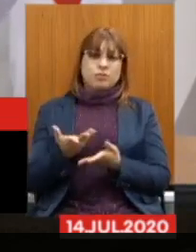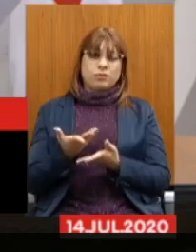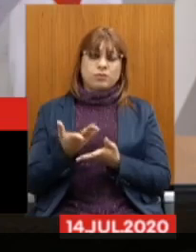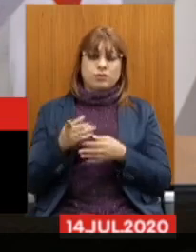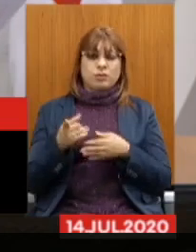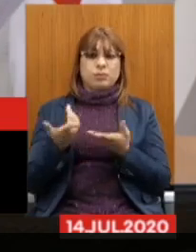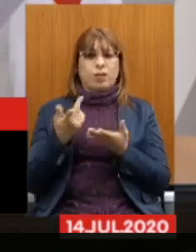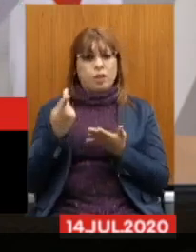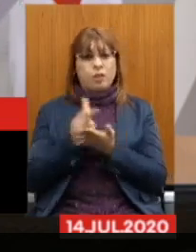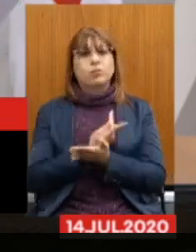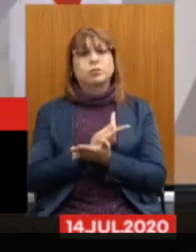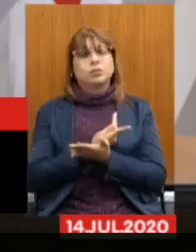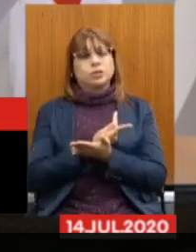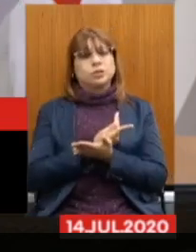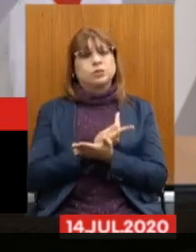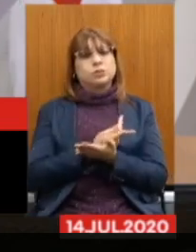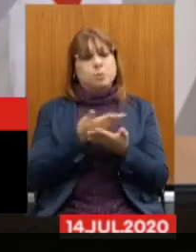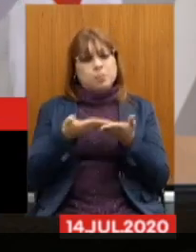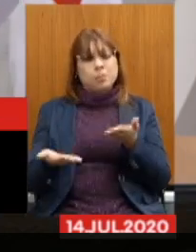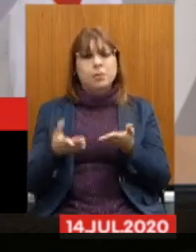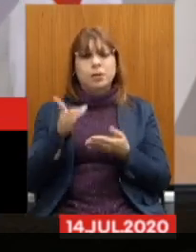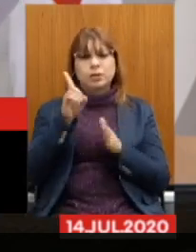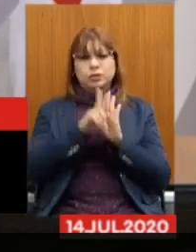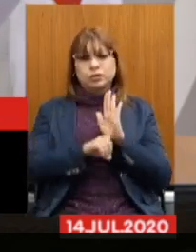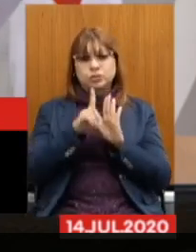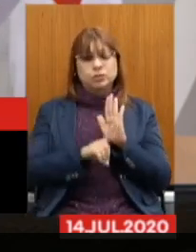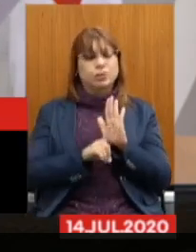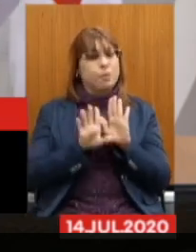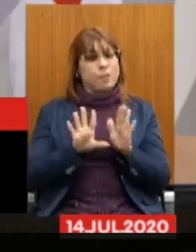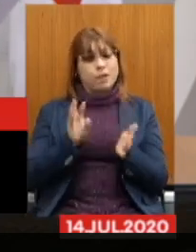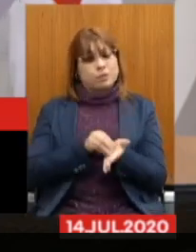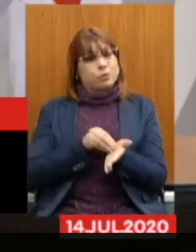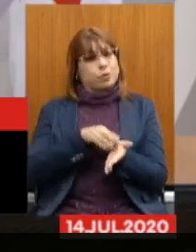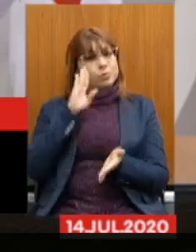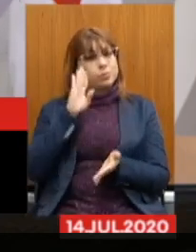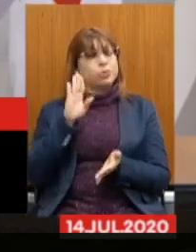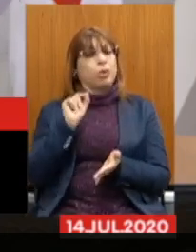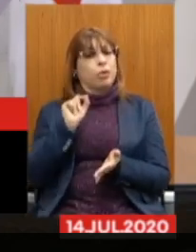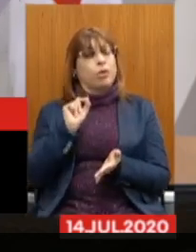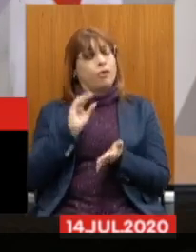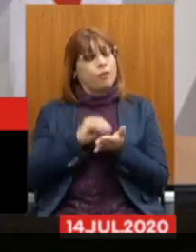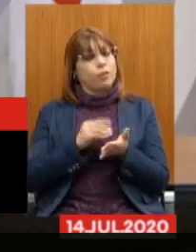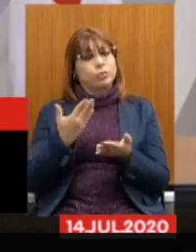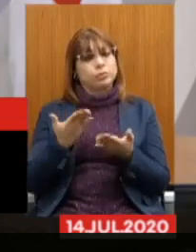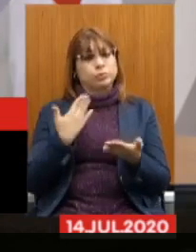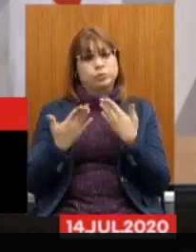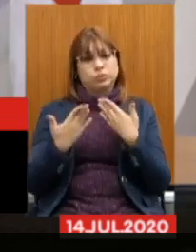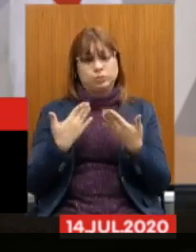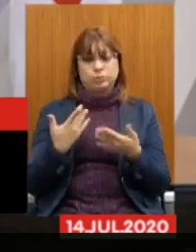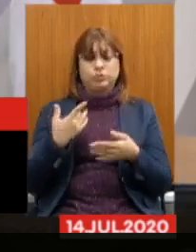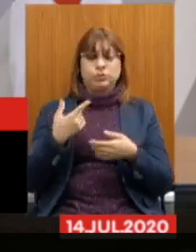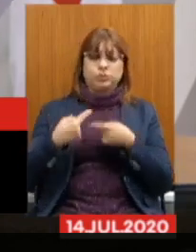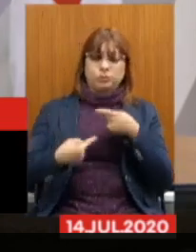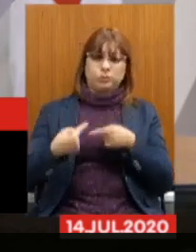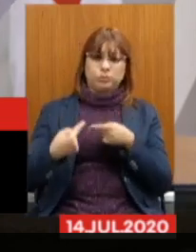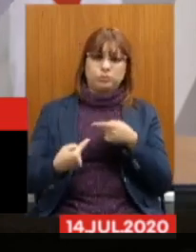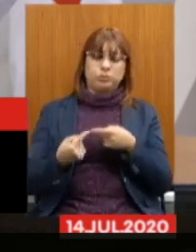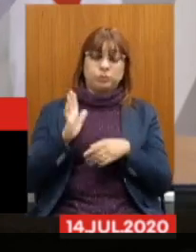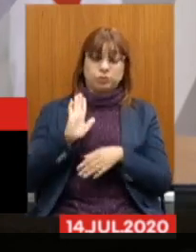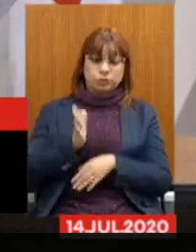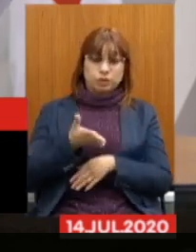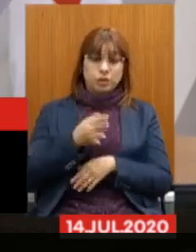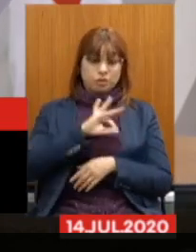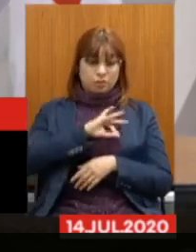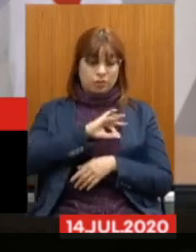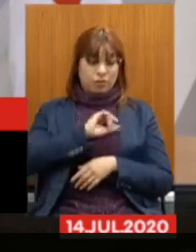direitos, sem que tenha havido ampla discussão. Traz para os servidores públicos sem reajuste de salário há 7 anos,